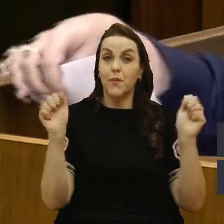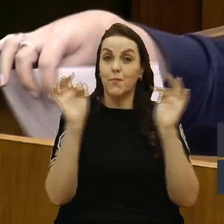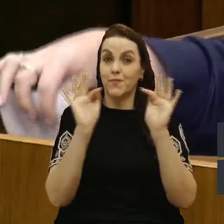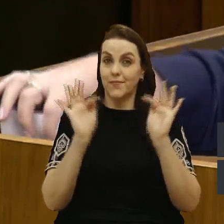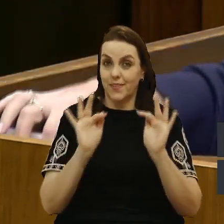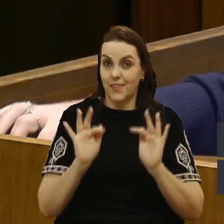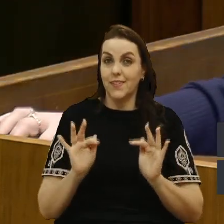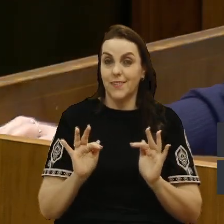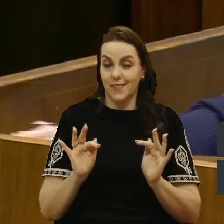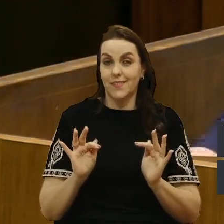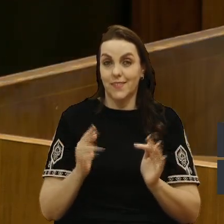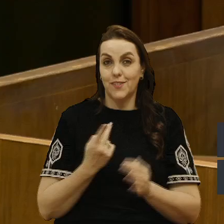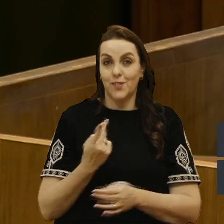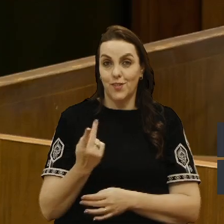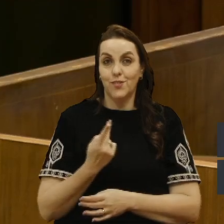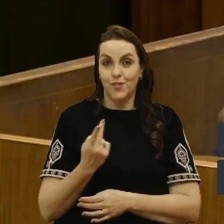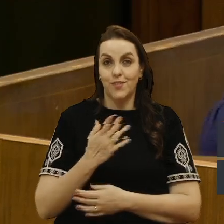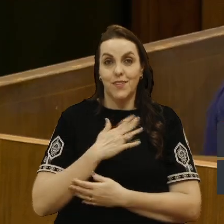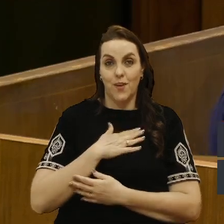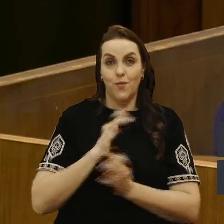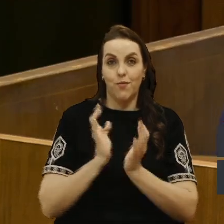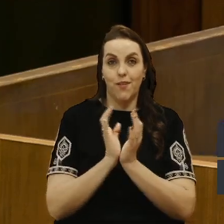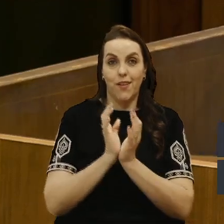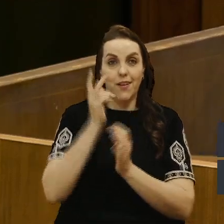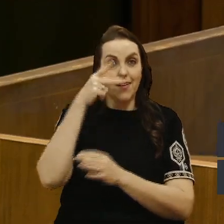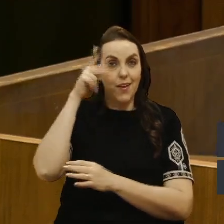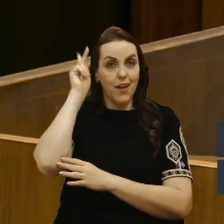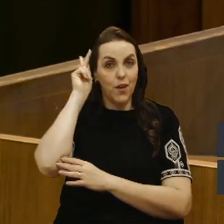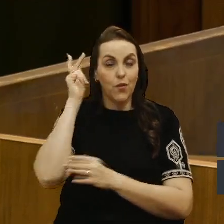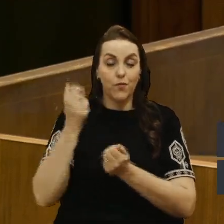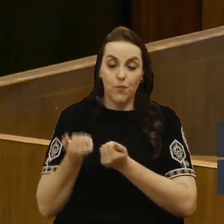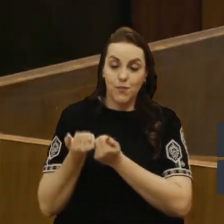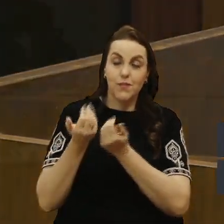né, colega Iago, quando a gente foi entregar